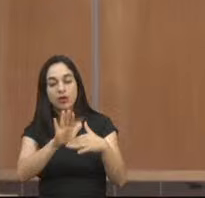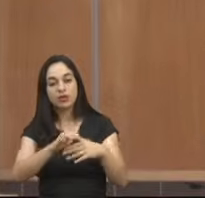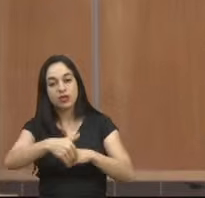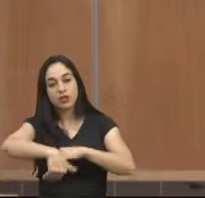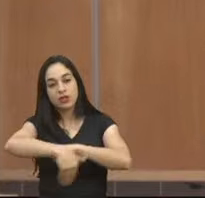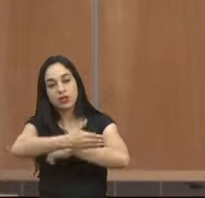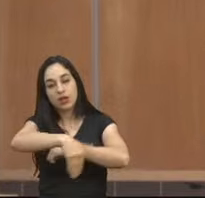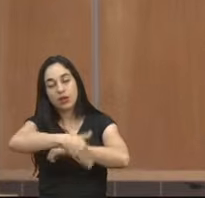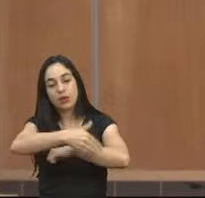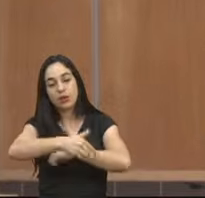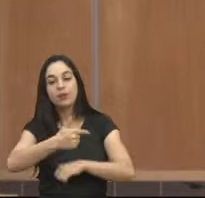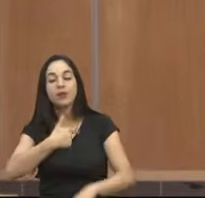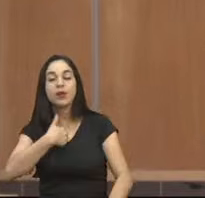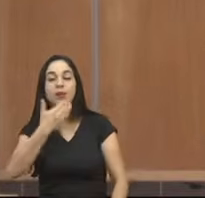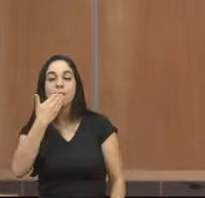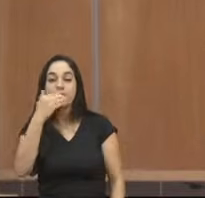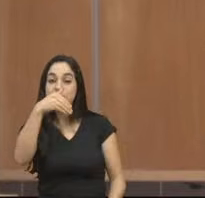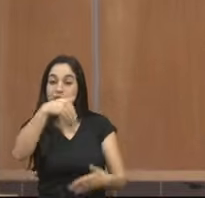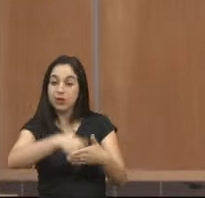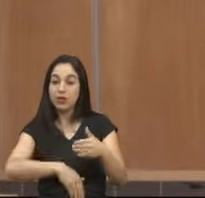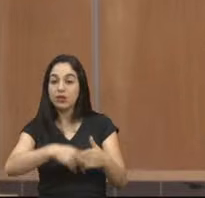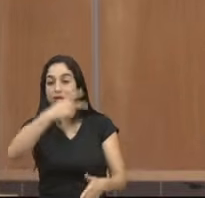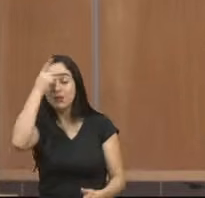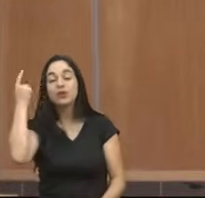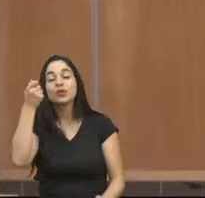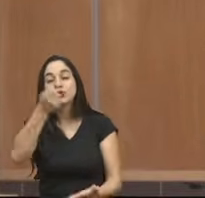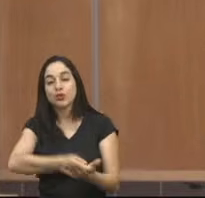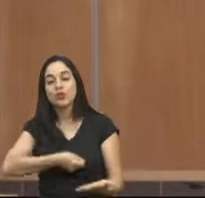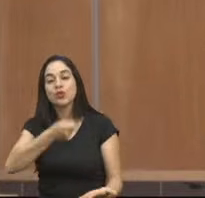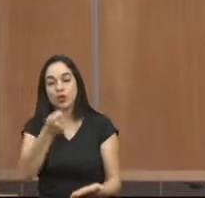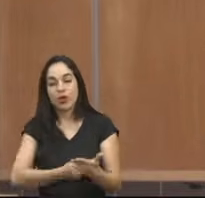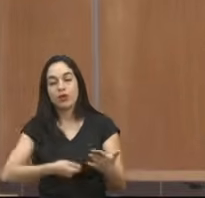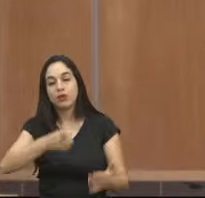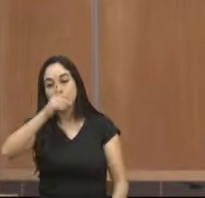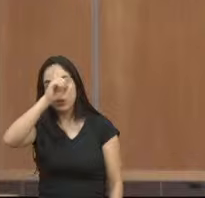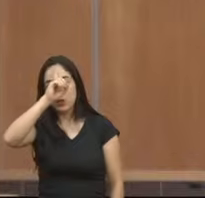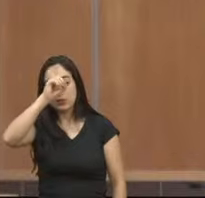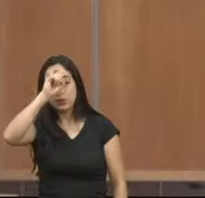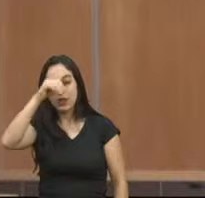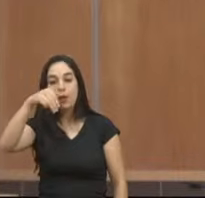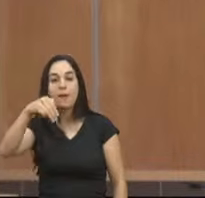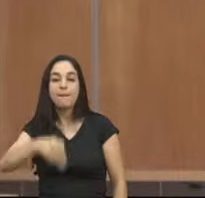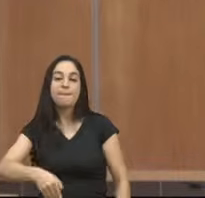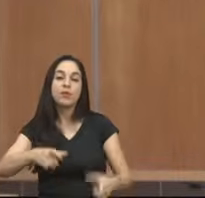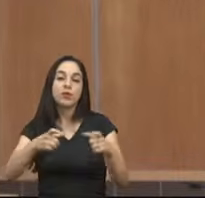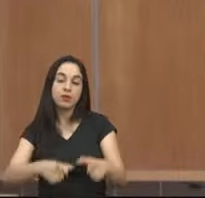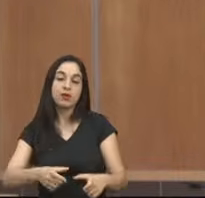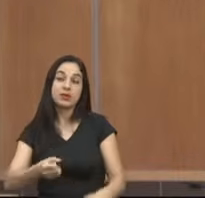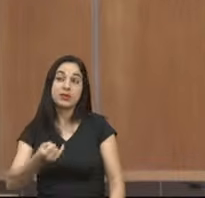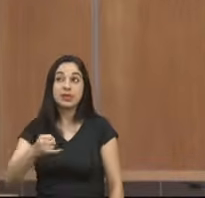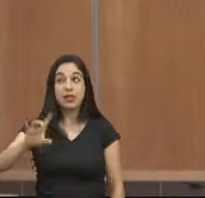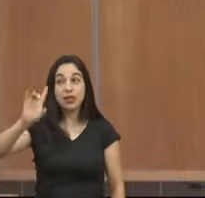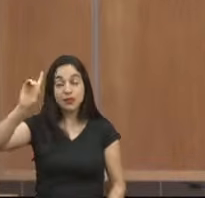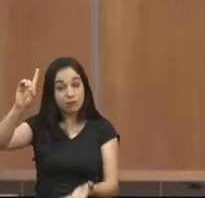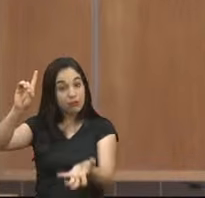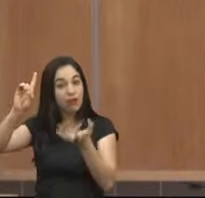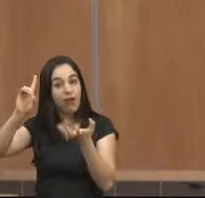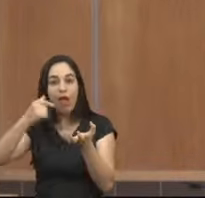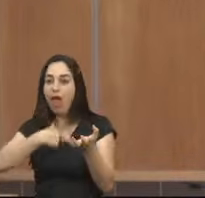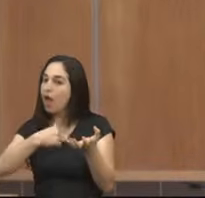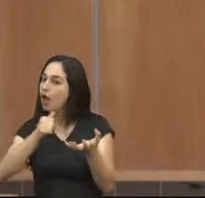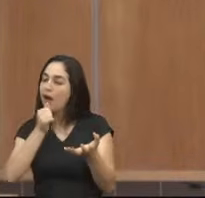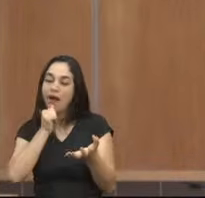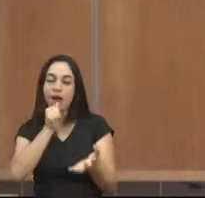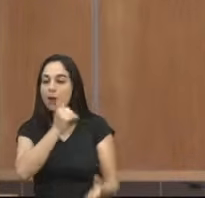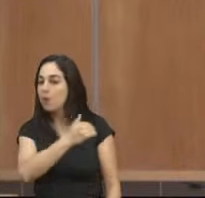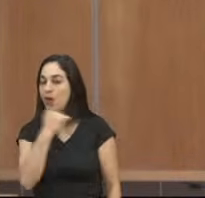voto, e o povo cobra desse Hospital Municipal. Espero que, se Deus quiser, antes de me morrer,